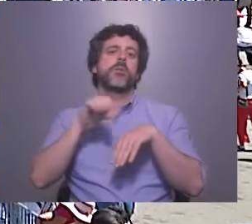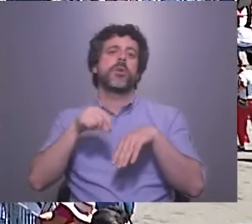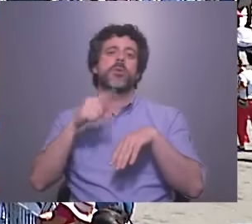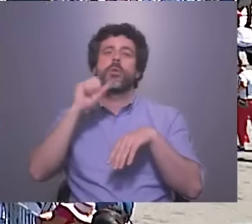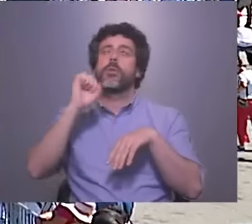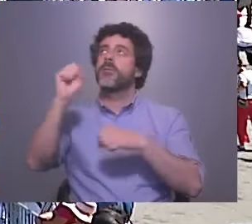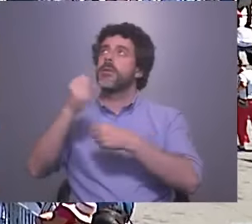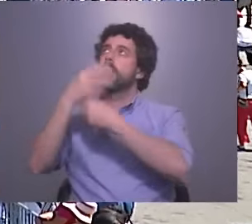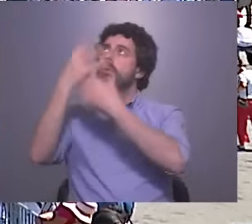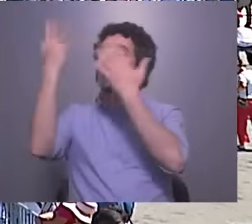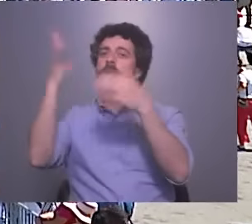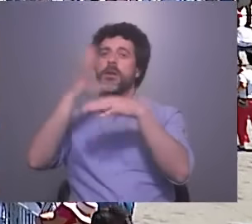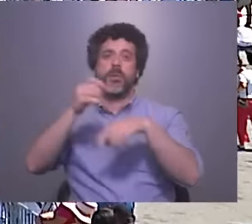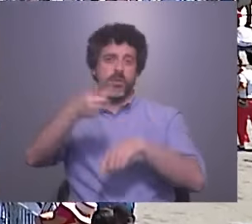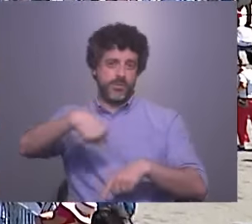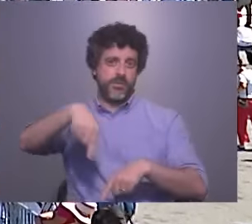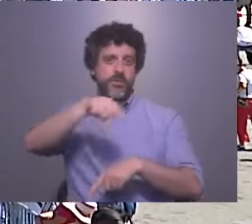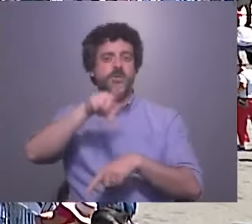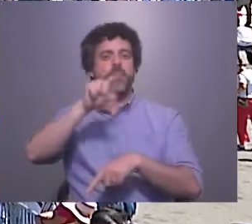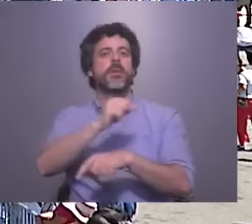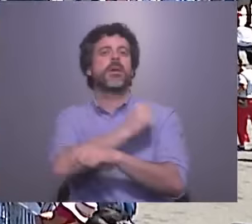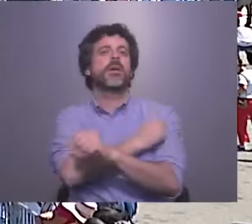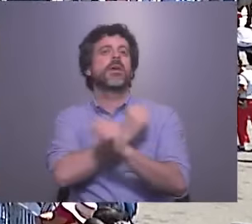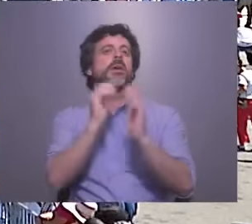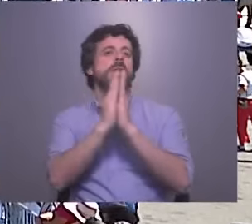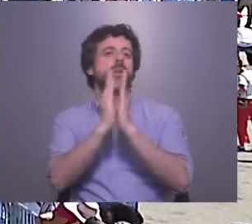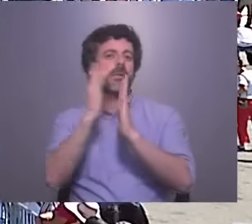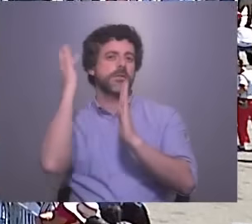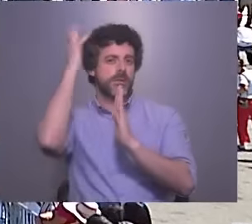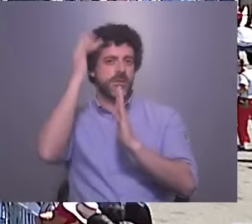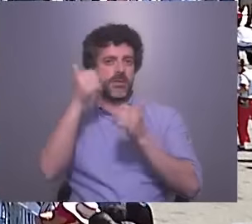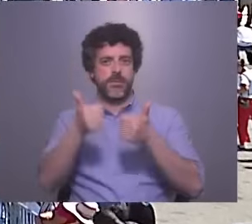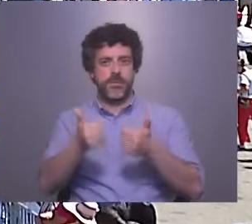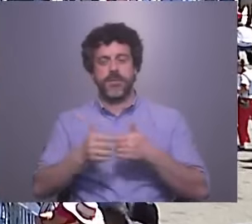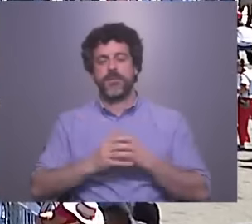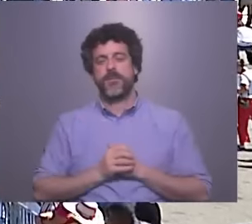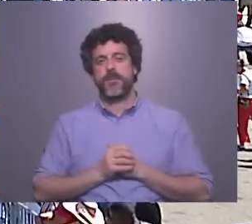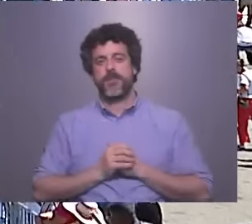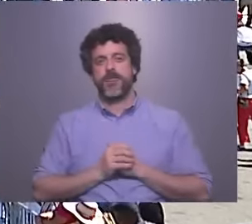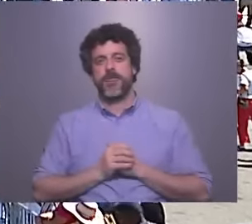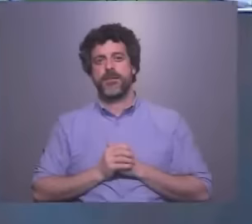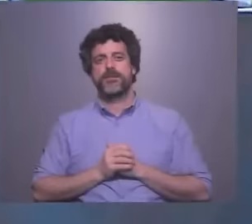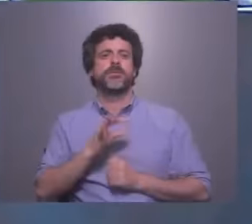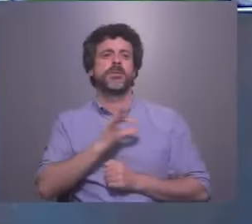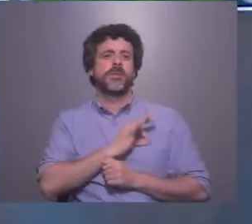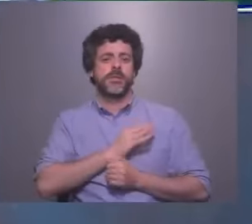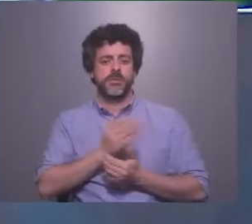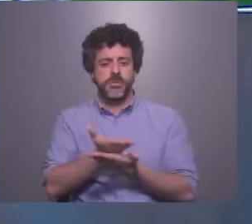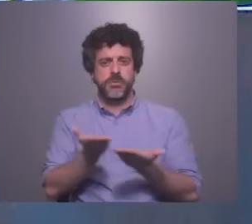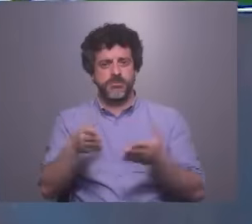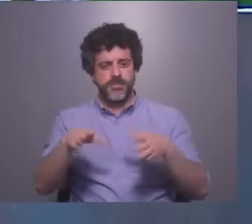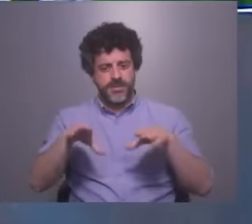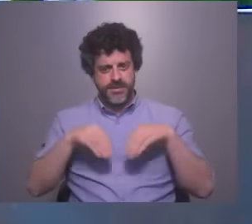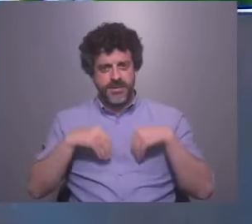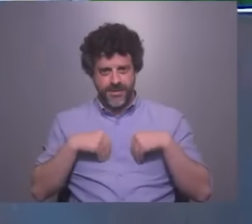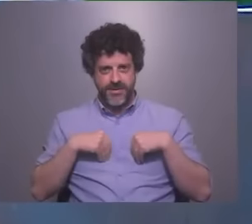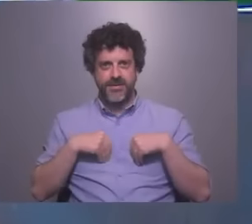Orai, irmãos, para que este meu e vosso sacrifício seja aceito por Deus Pai Todo-Poderoso. Receba, Senhor, pelas mãos